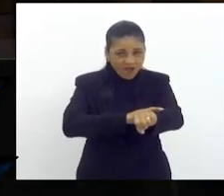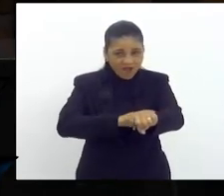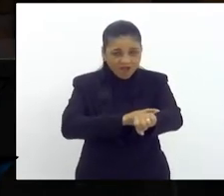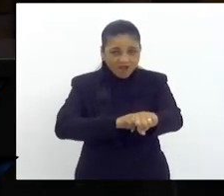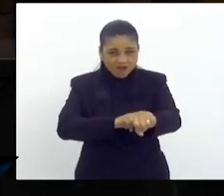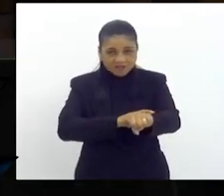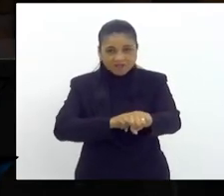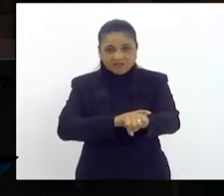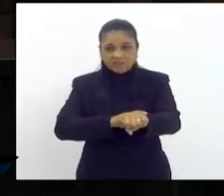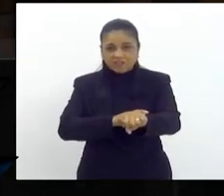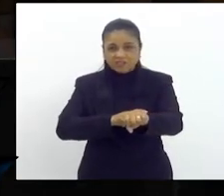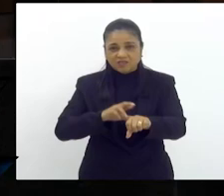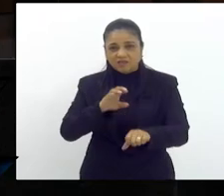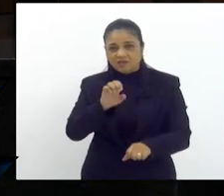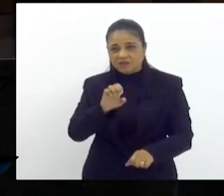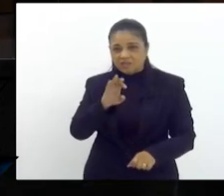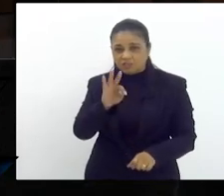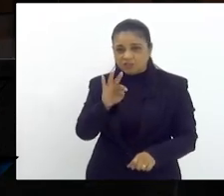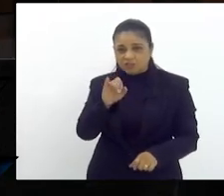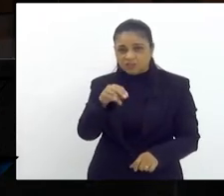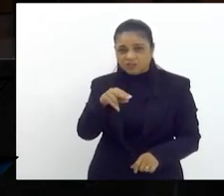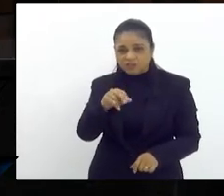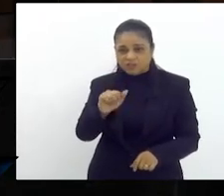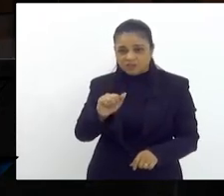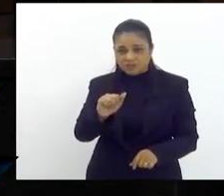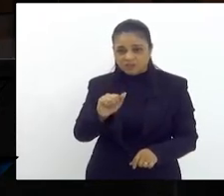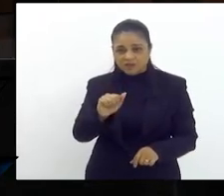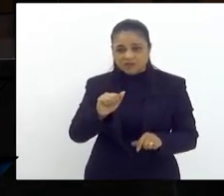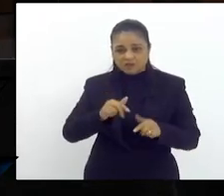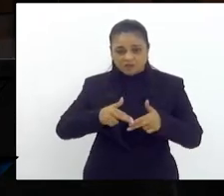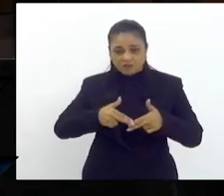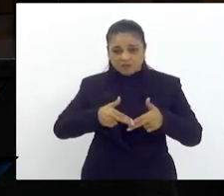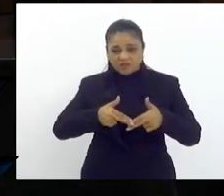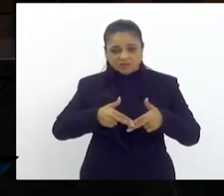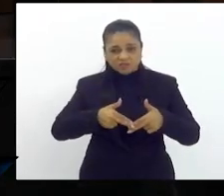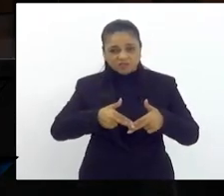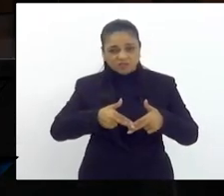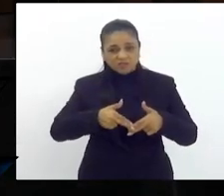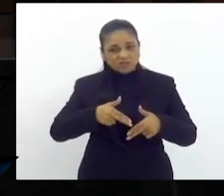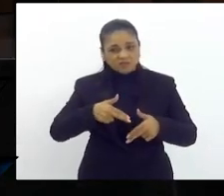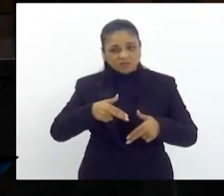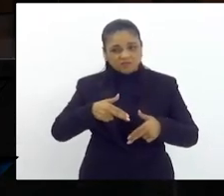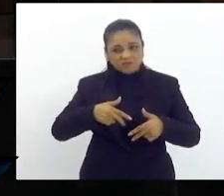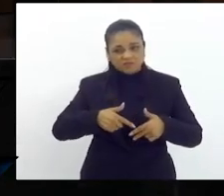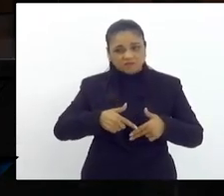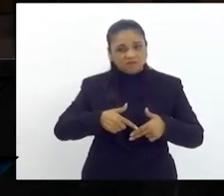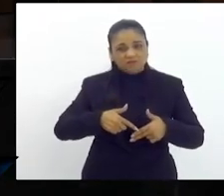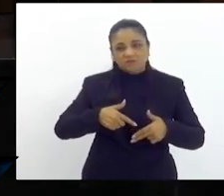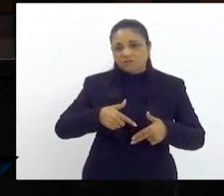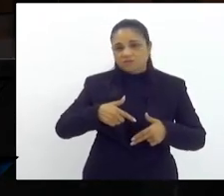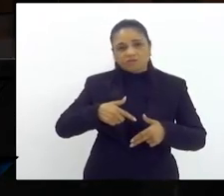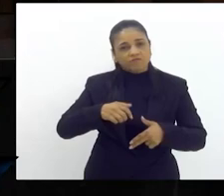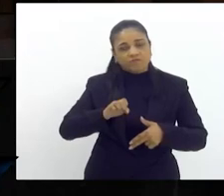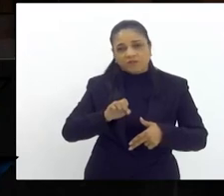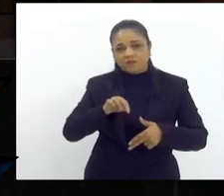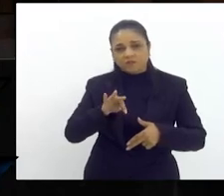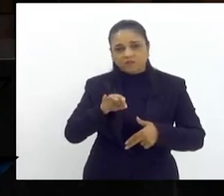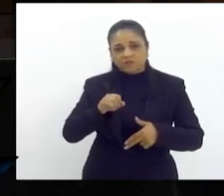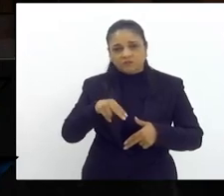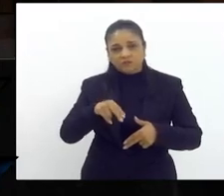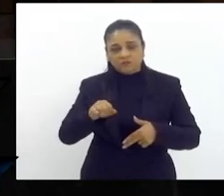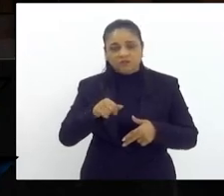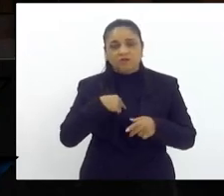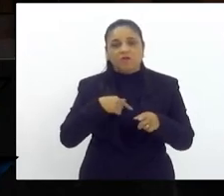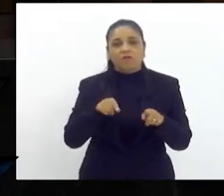e procedência nacional é contra o que está sendo veiculado por alguns